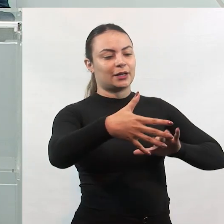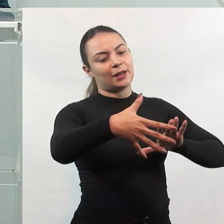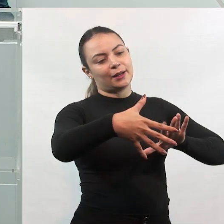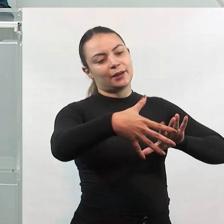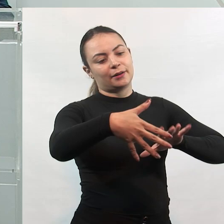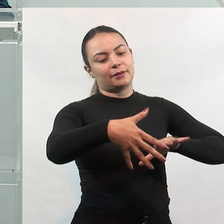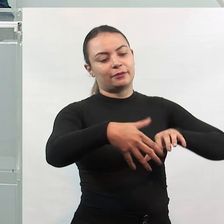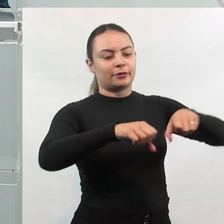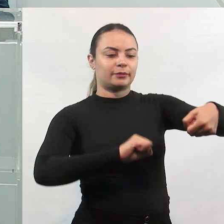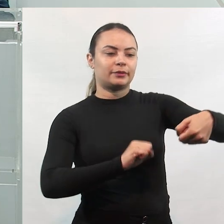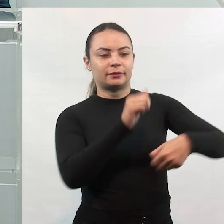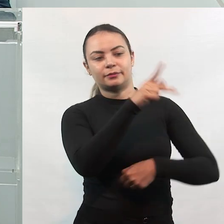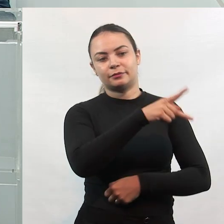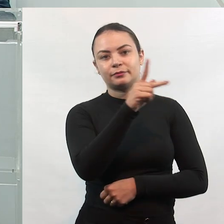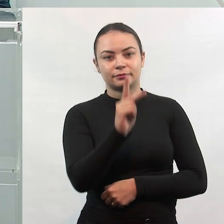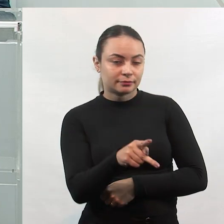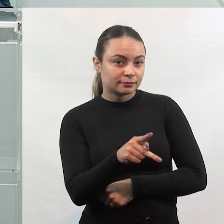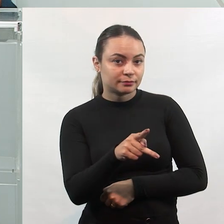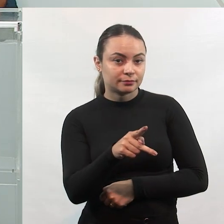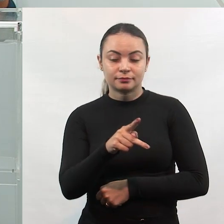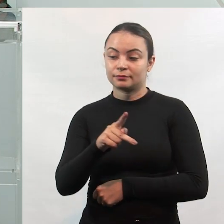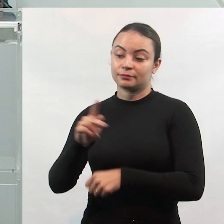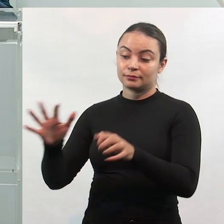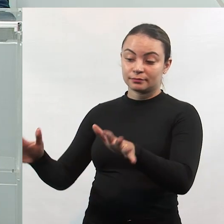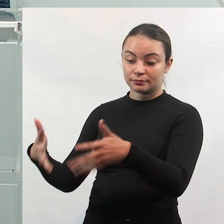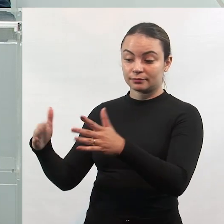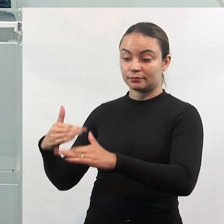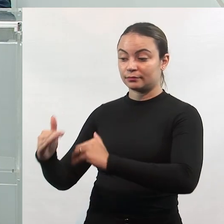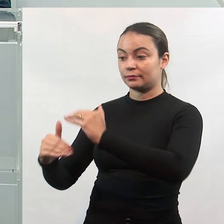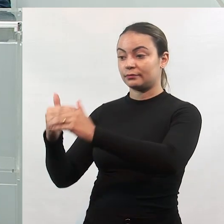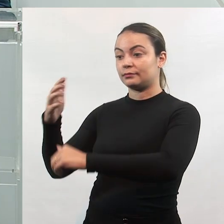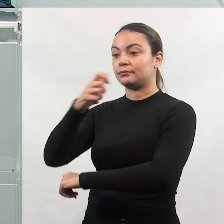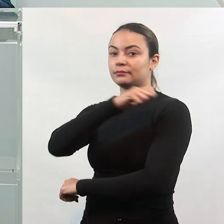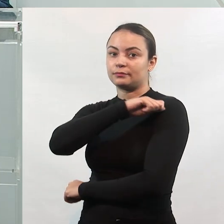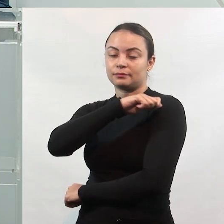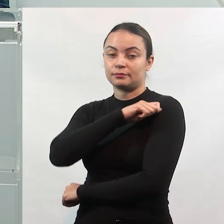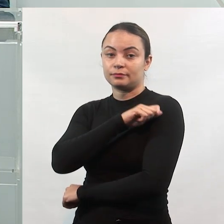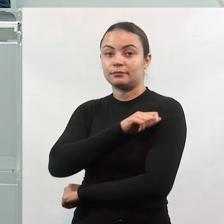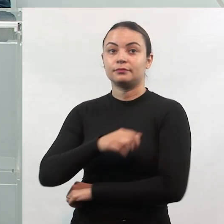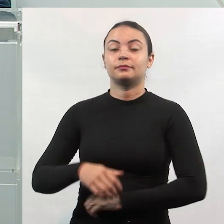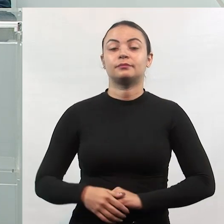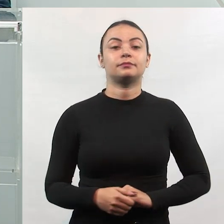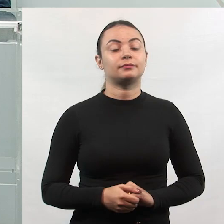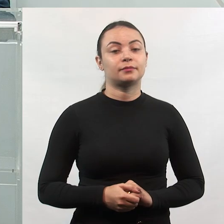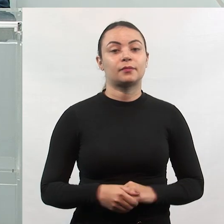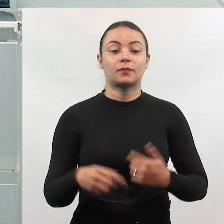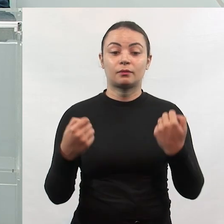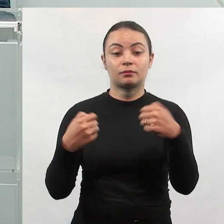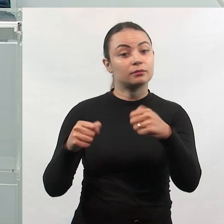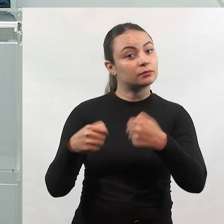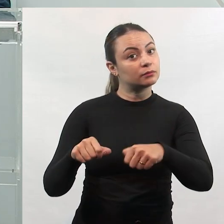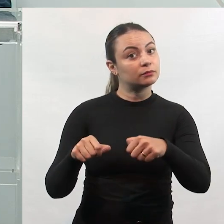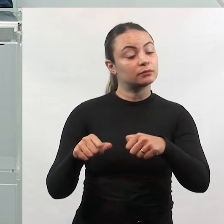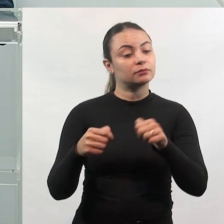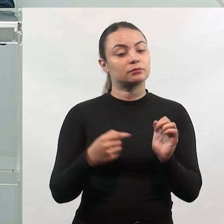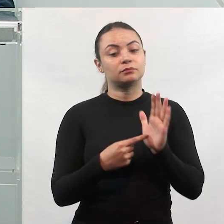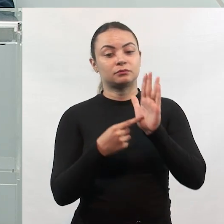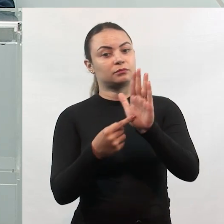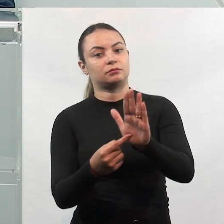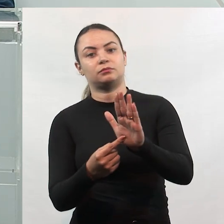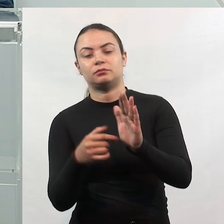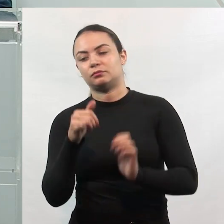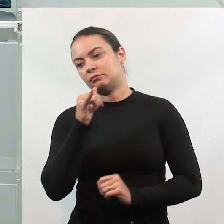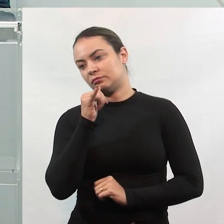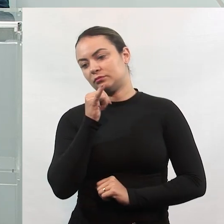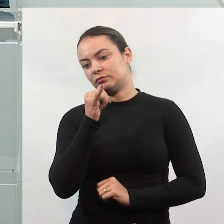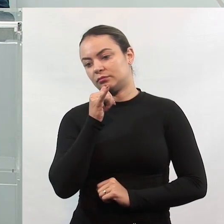né, da relação entre a formação continuada de professores e o desempenho acadêmico, você, enquanto proponente, deve trazer para